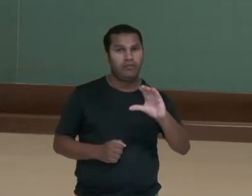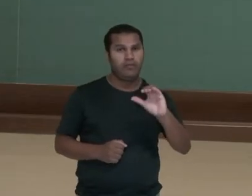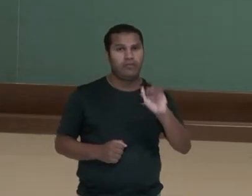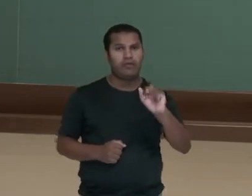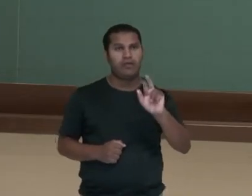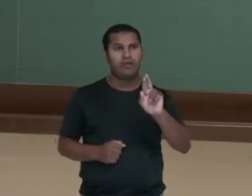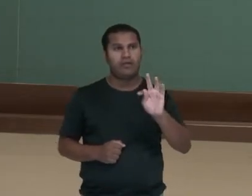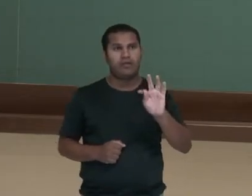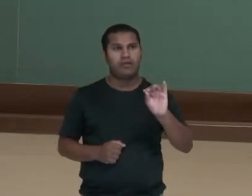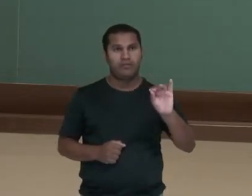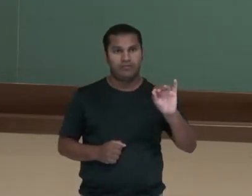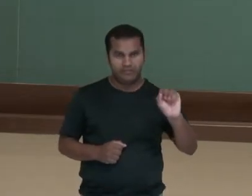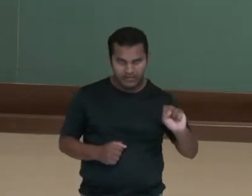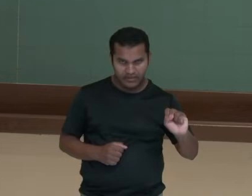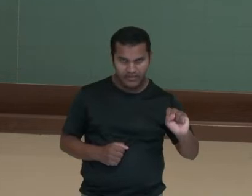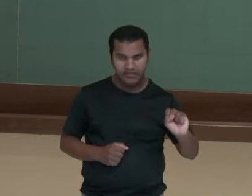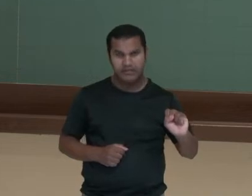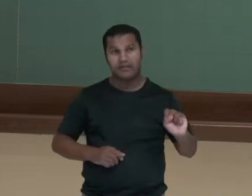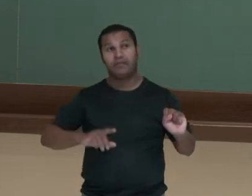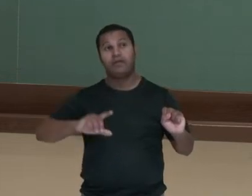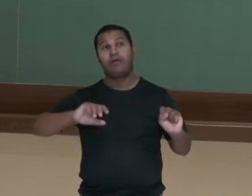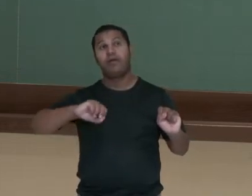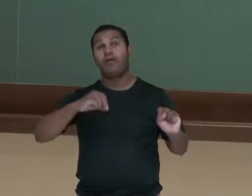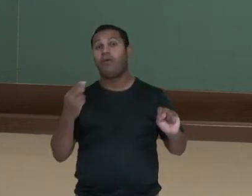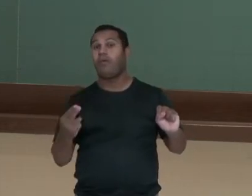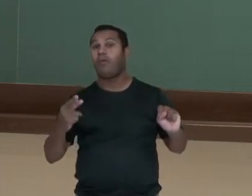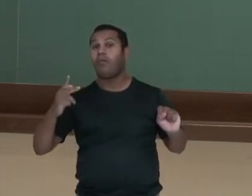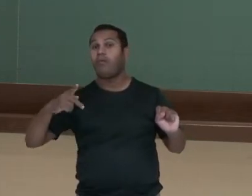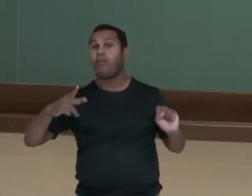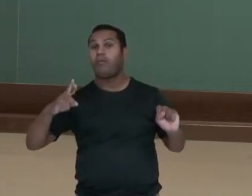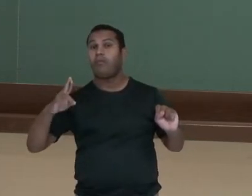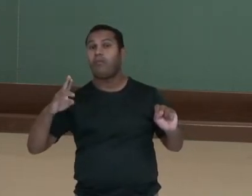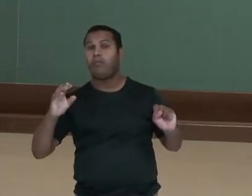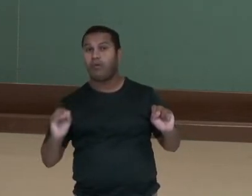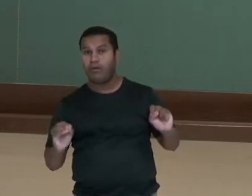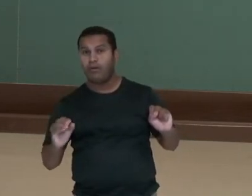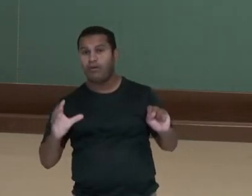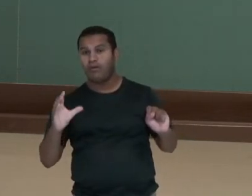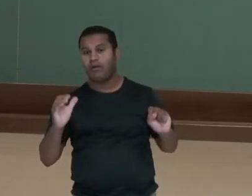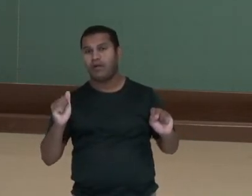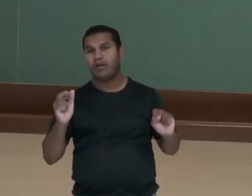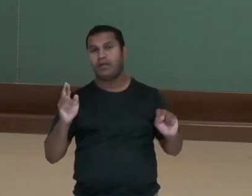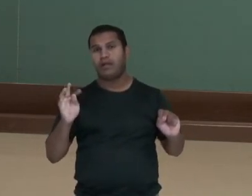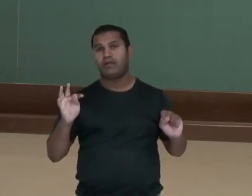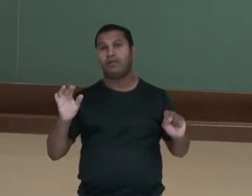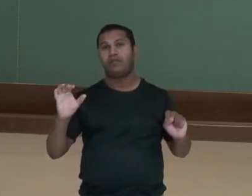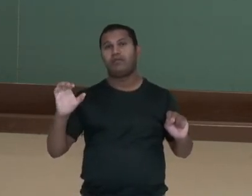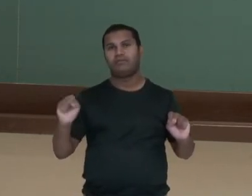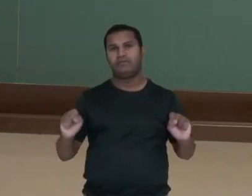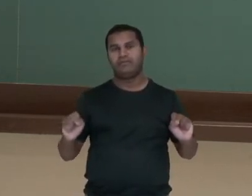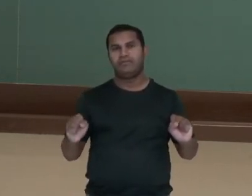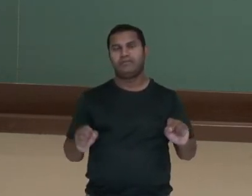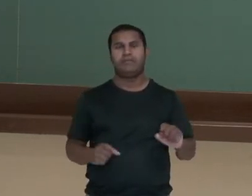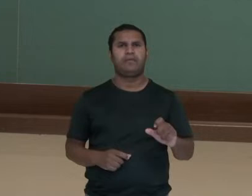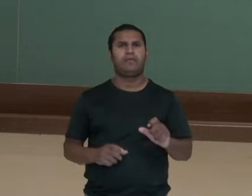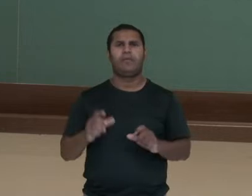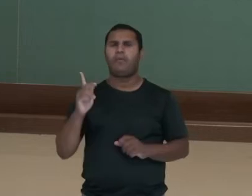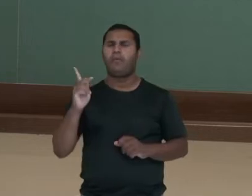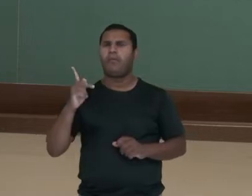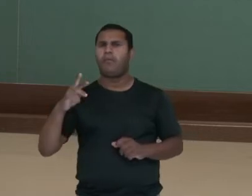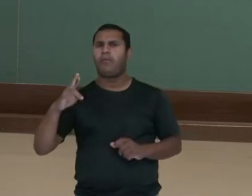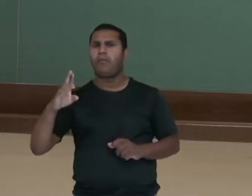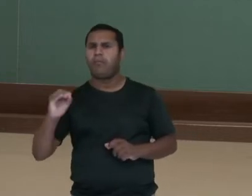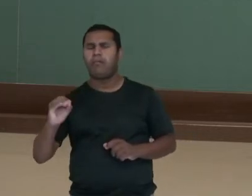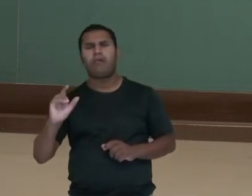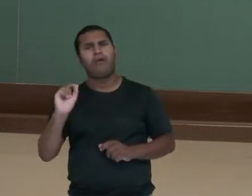Procarionte, a palavra pro, ela vem do latim e vem do grego e significa antes.